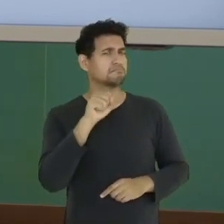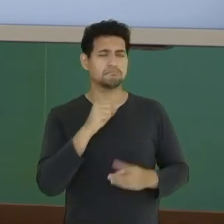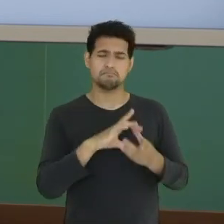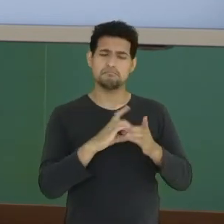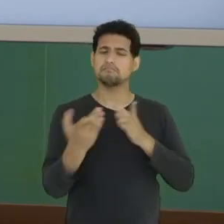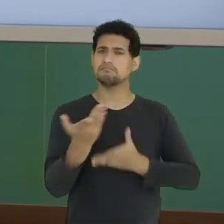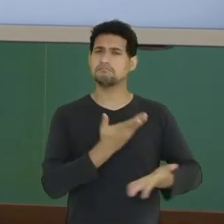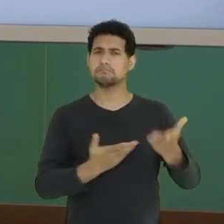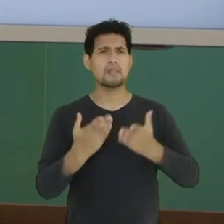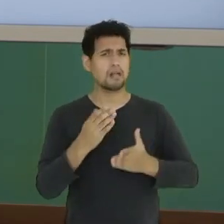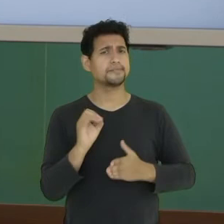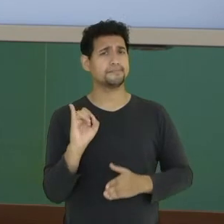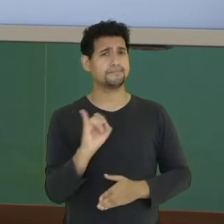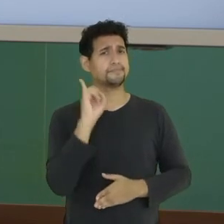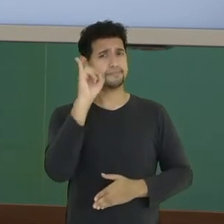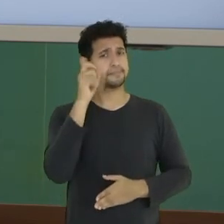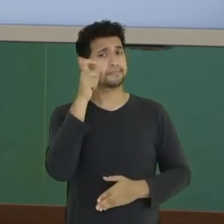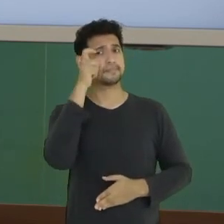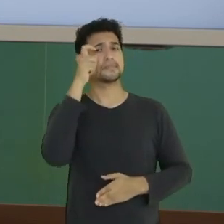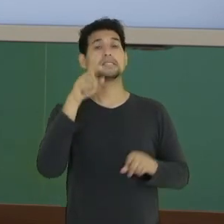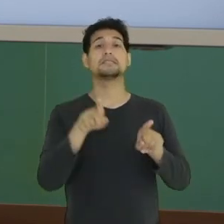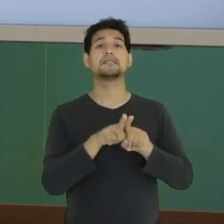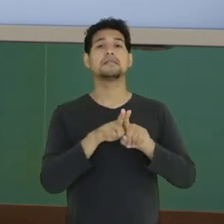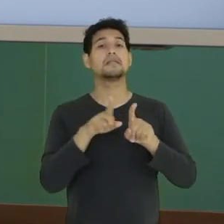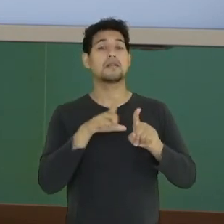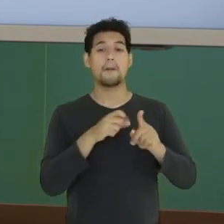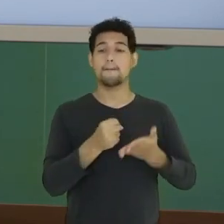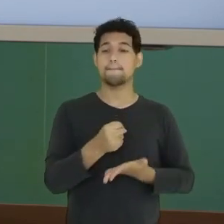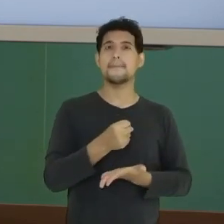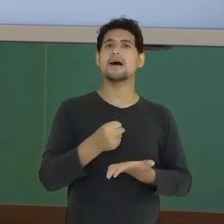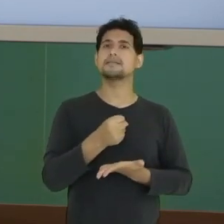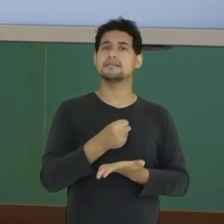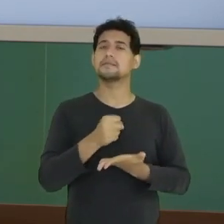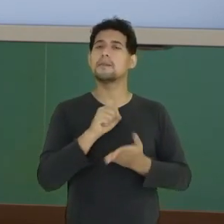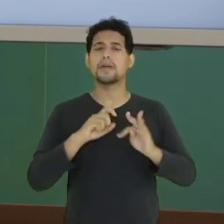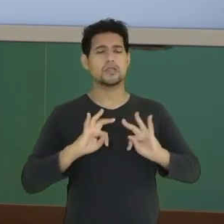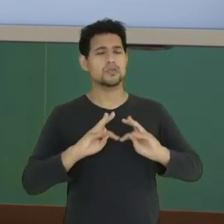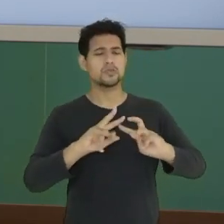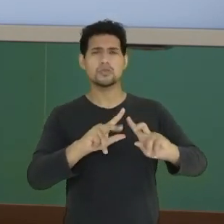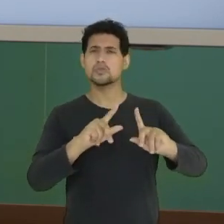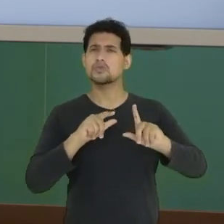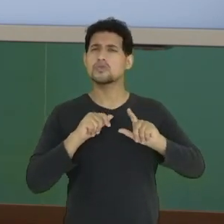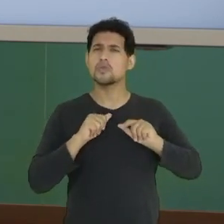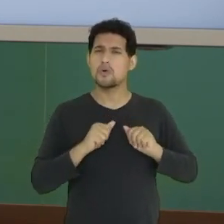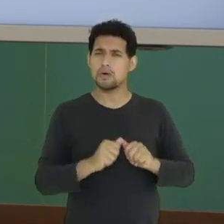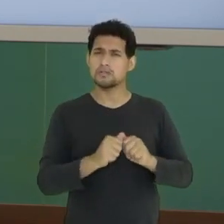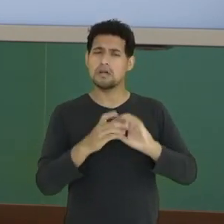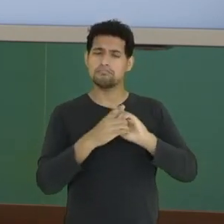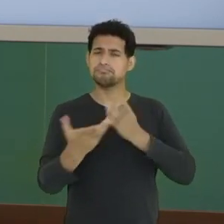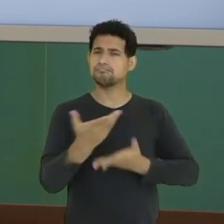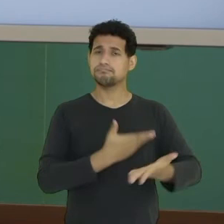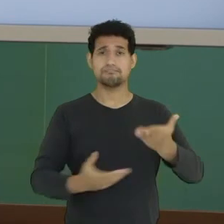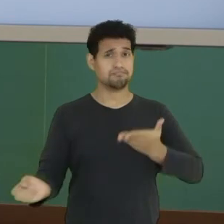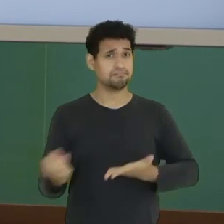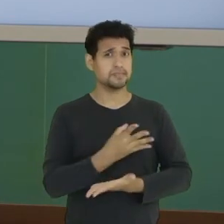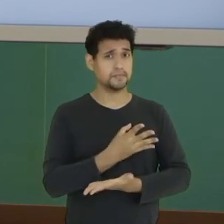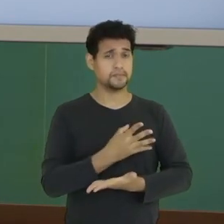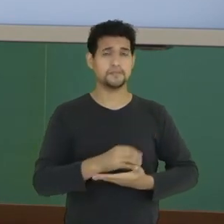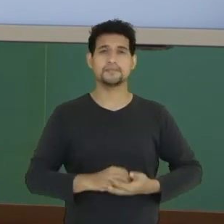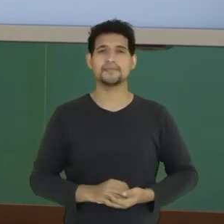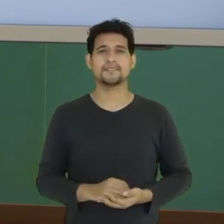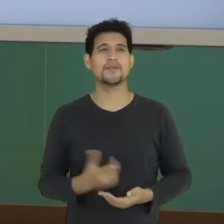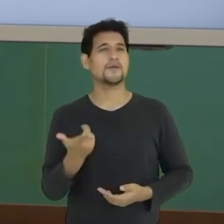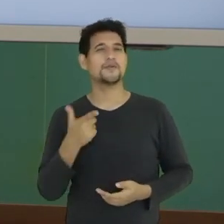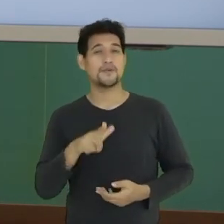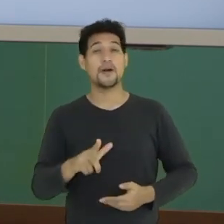muito interessante que acaba dando embasamento para as democracias modernas. Vamos